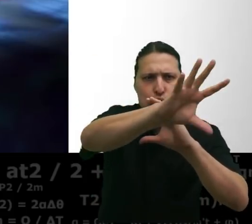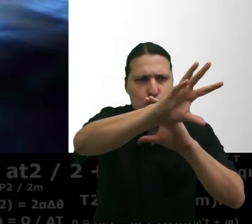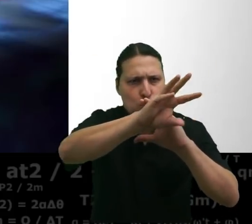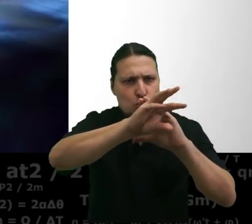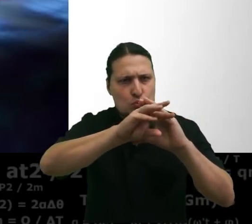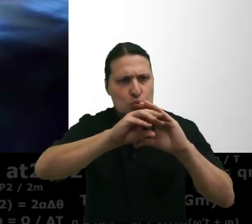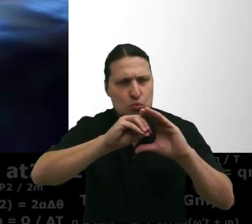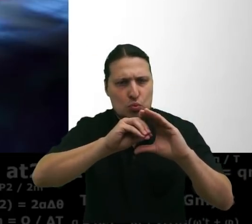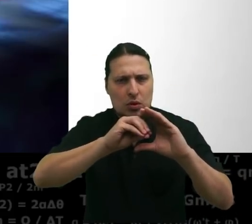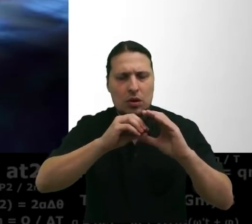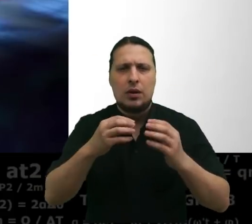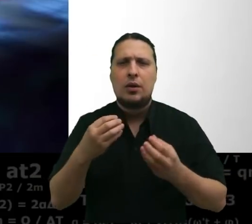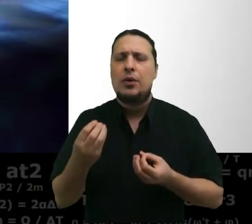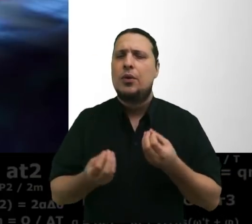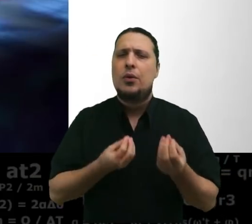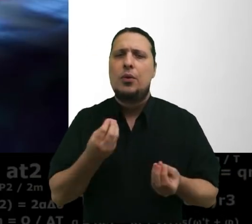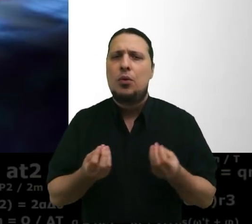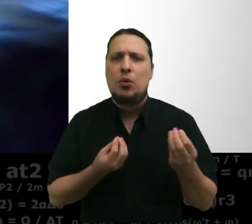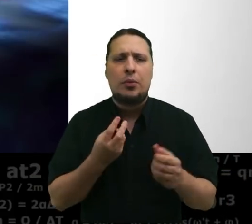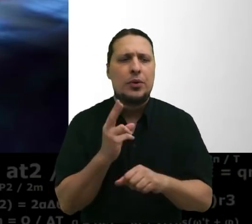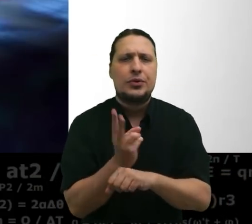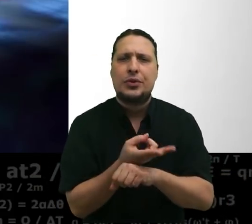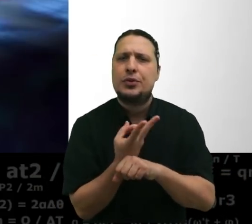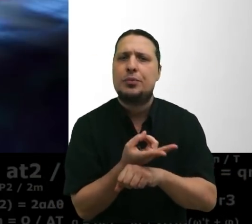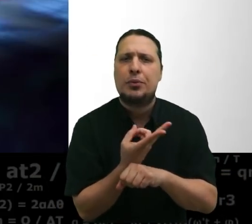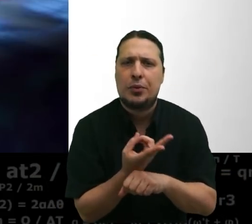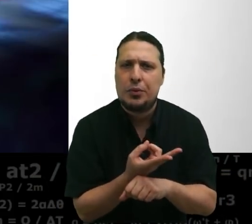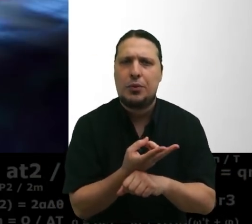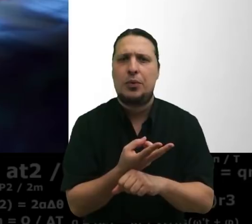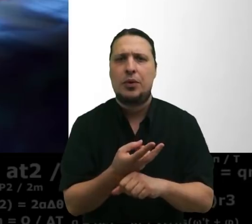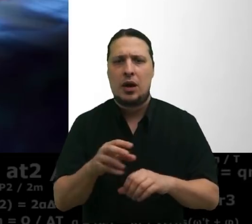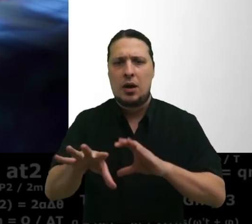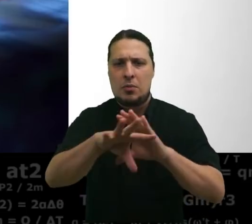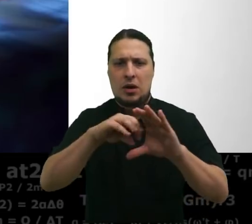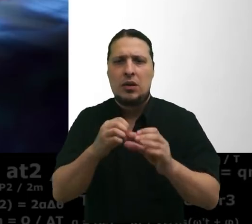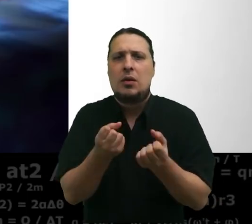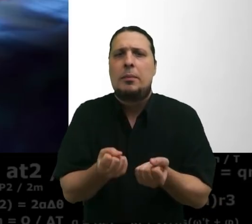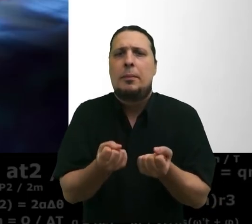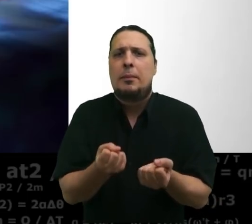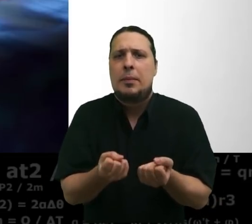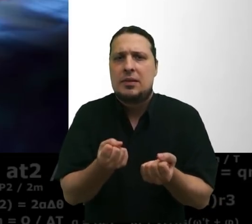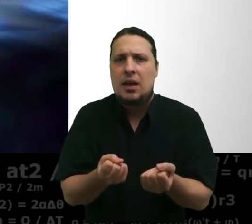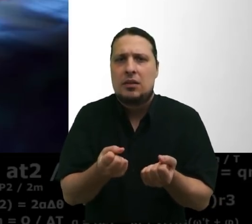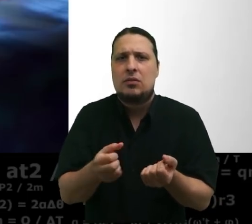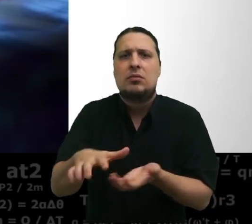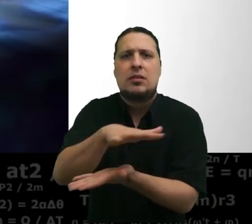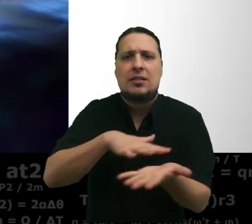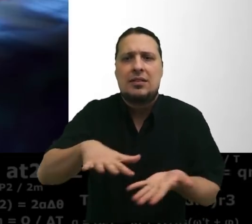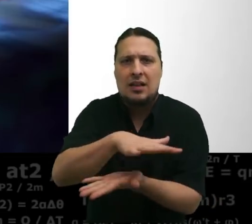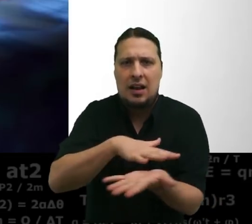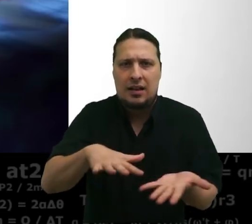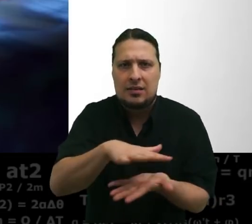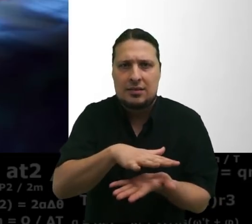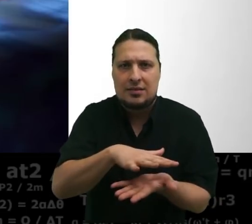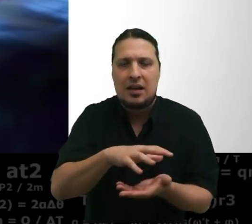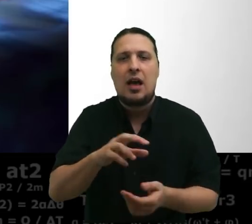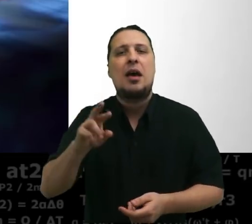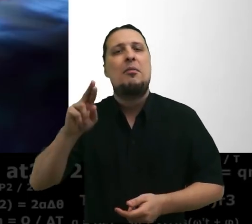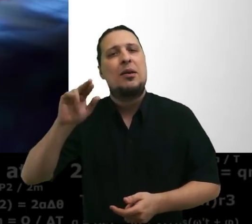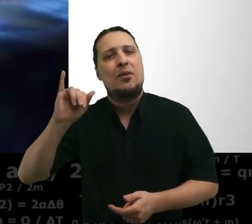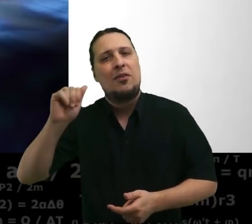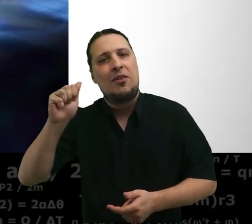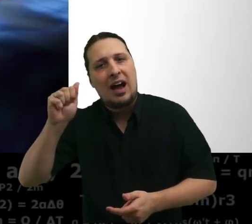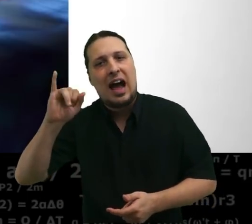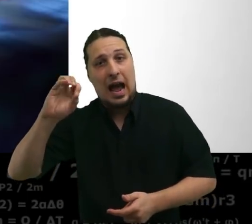das estrelas no núcleo dessa galáxia. Tá? E em galáxias próximas, a massa do buraco